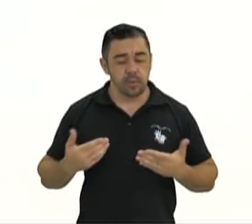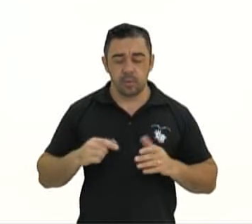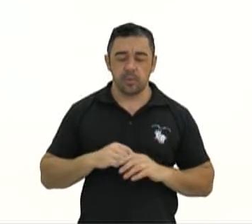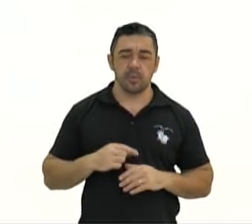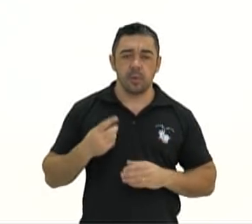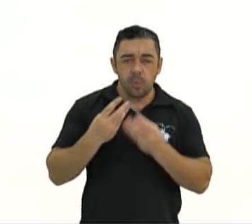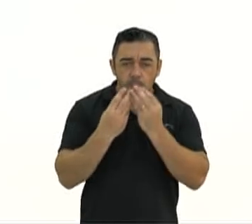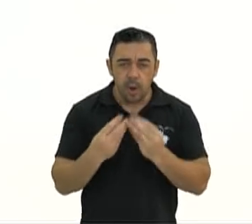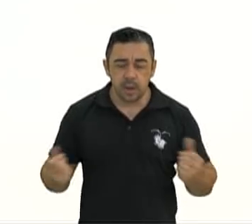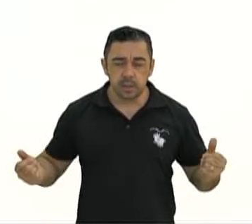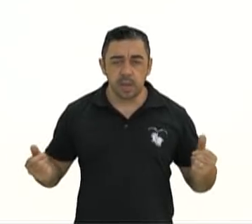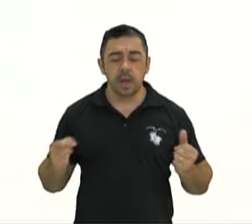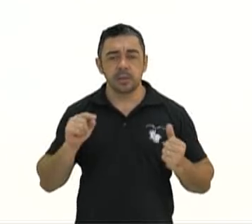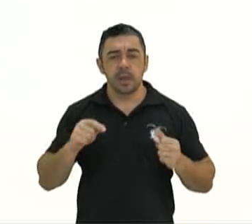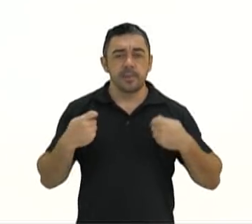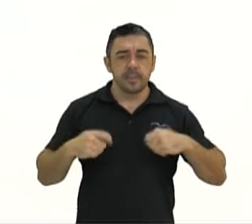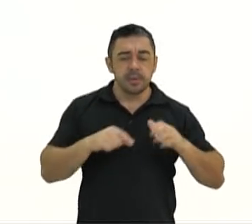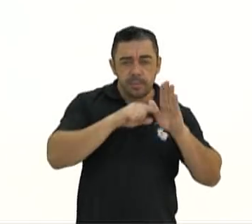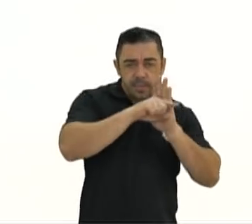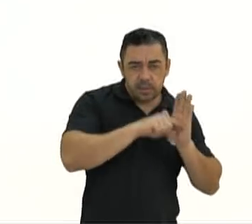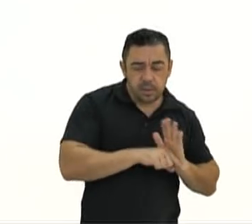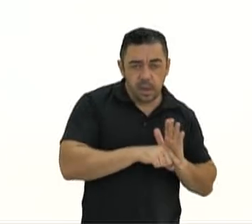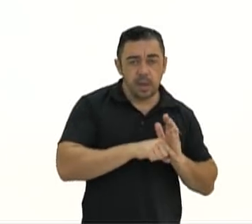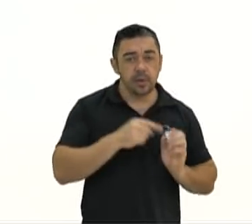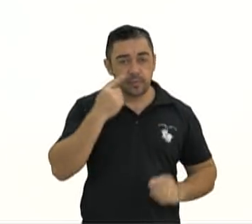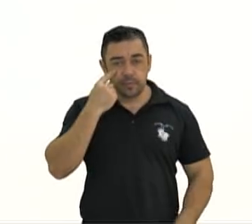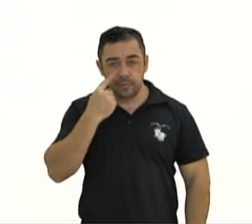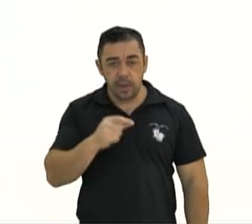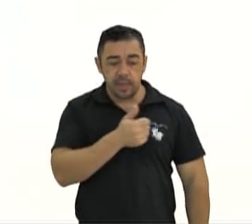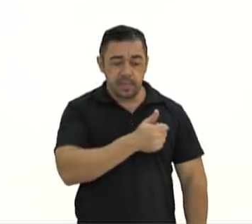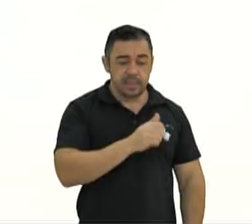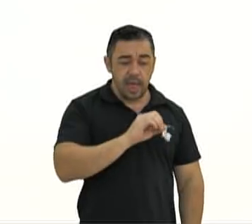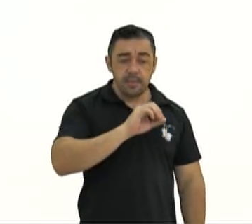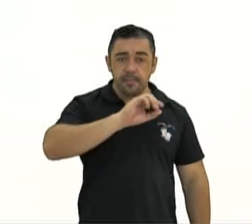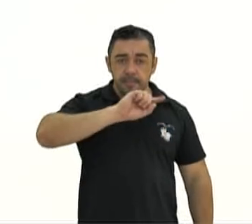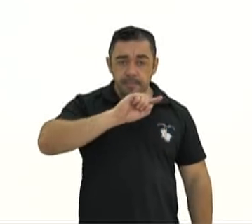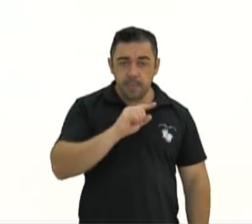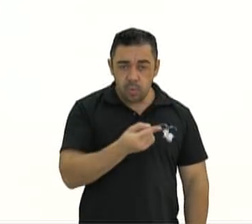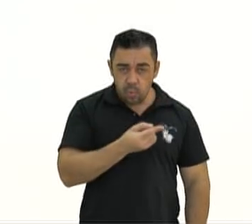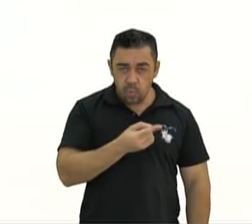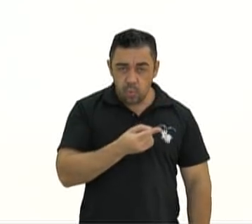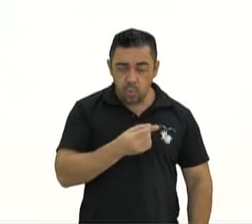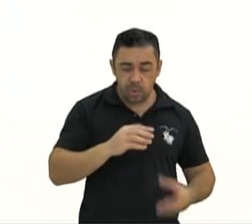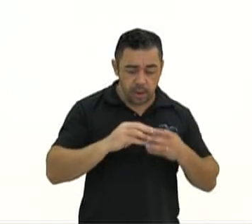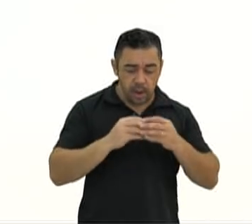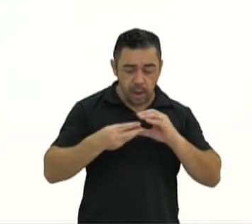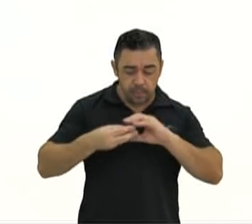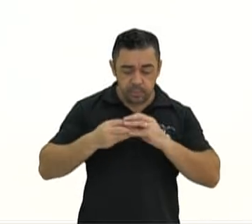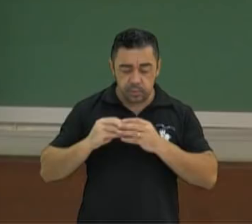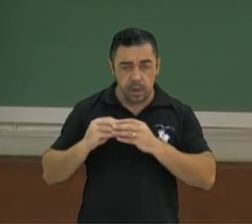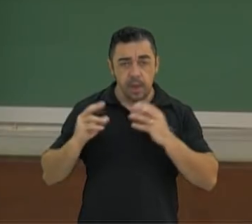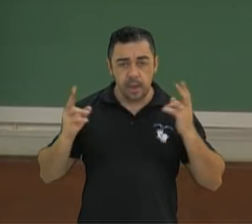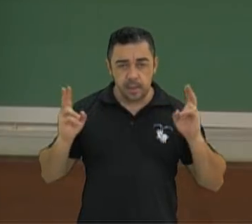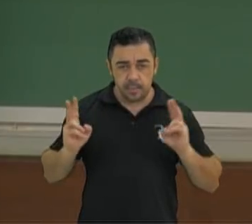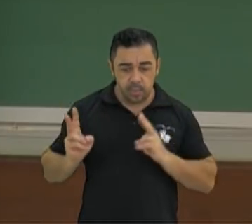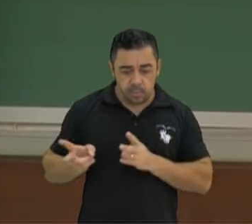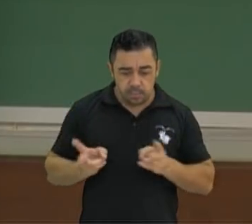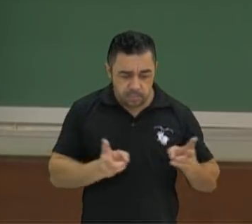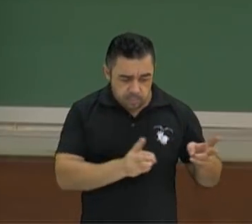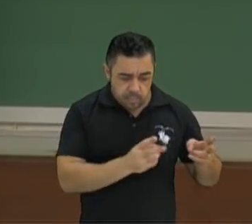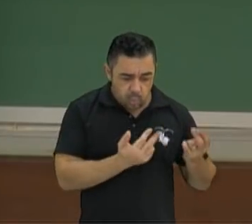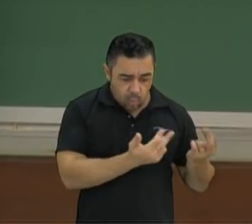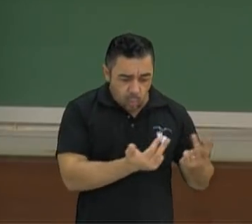para verificar se as 10 mil cápsulas produzidas diariamente têm o mesmo tamanho. Então, imagina